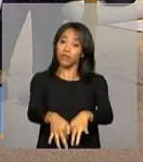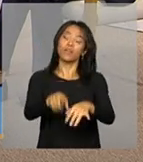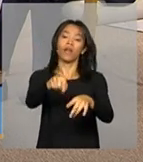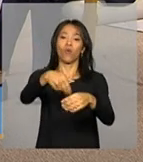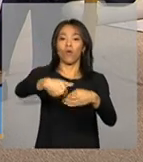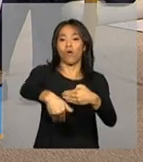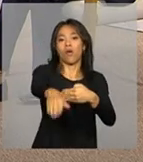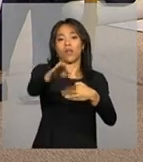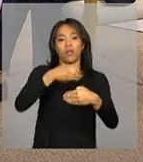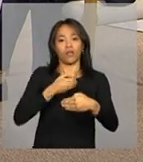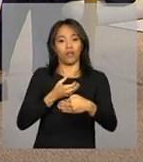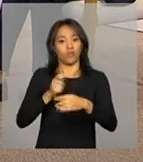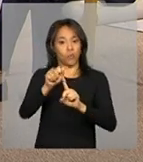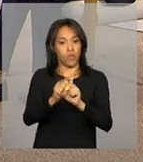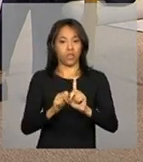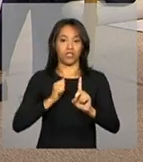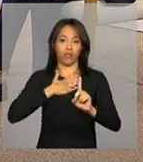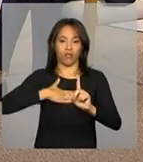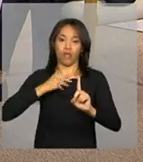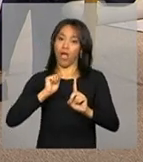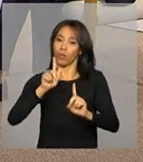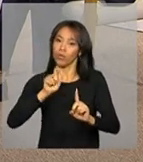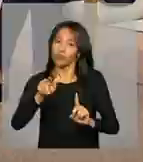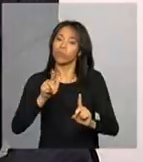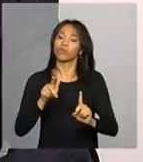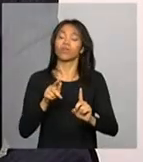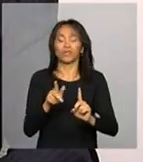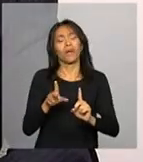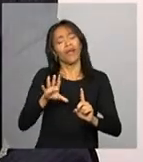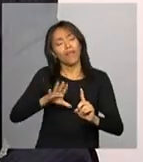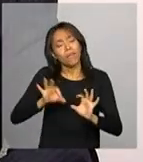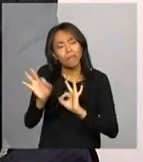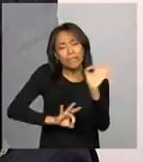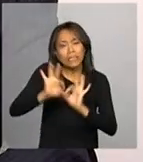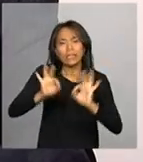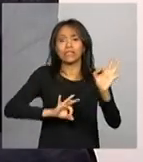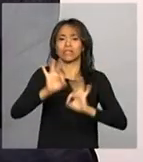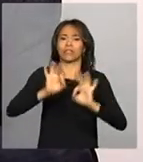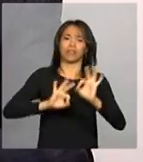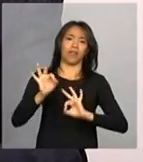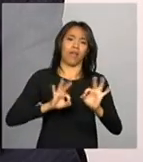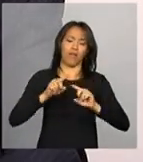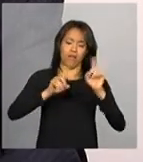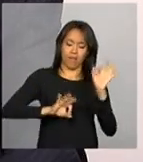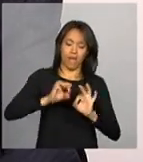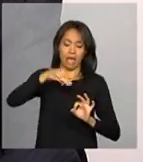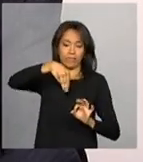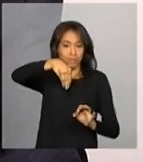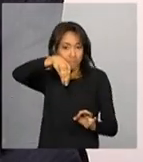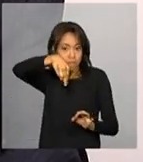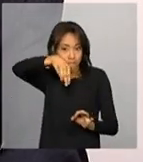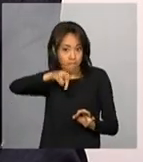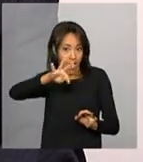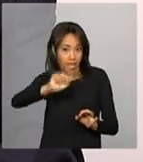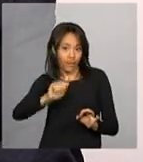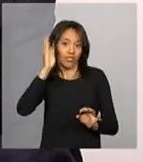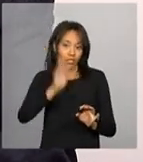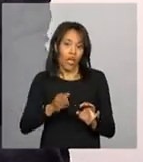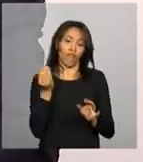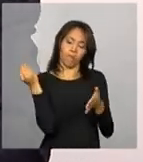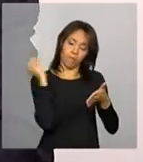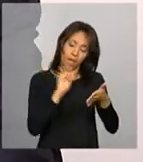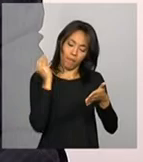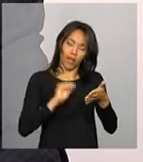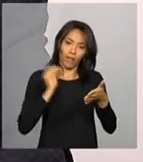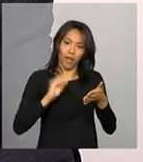então é planejar o município consequentemente planejar e nos próximos quatro anos com base nas metas estabelecidas mas